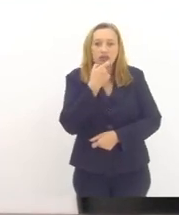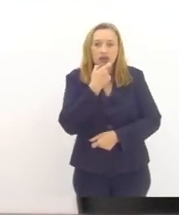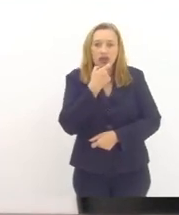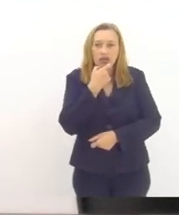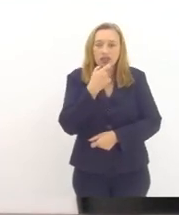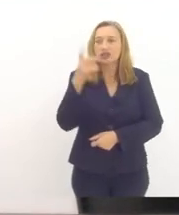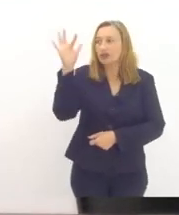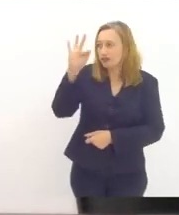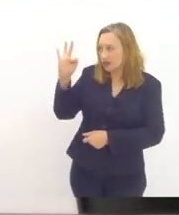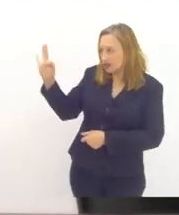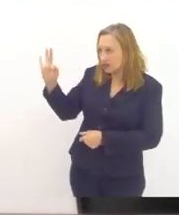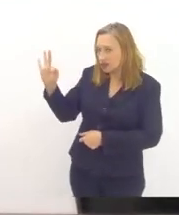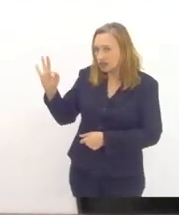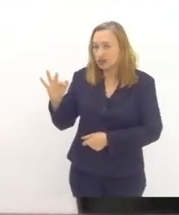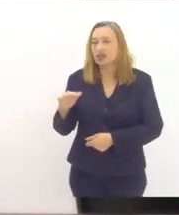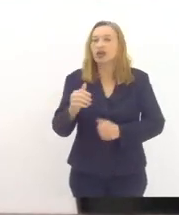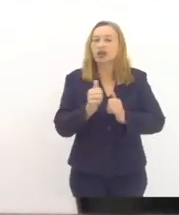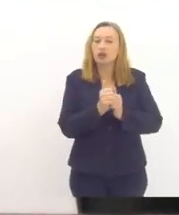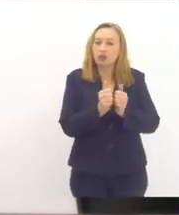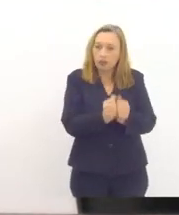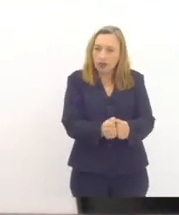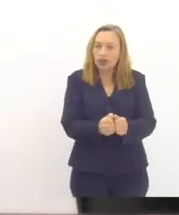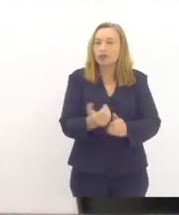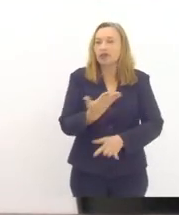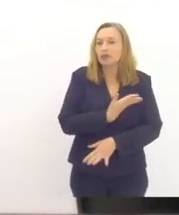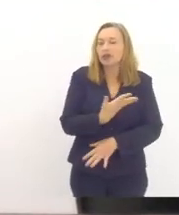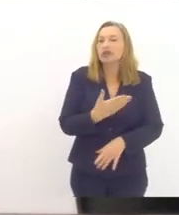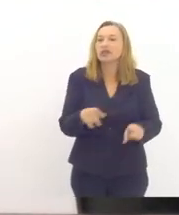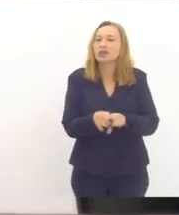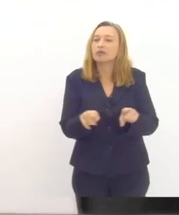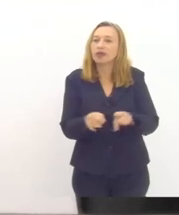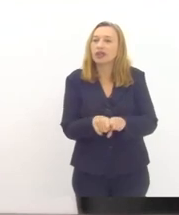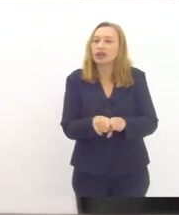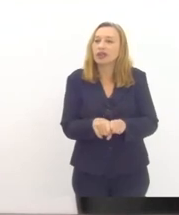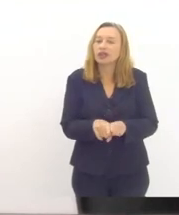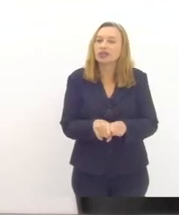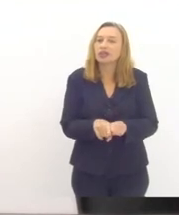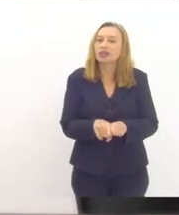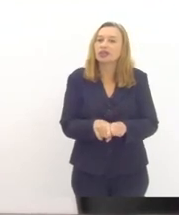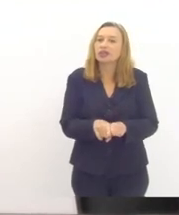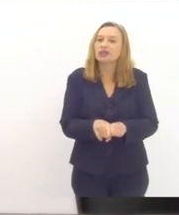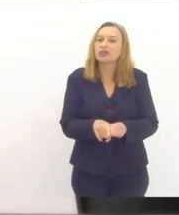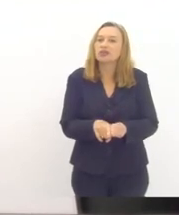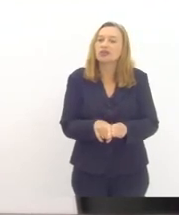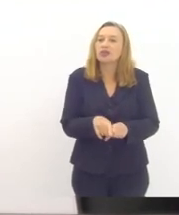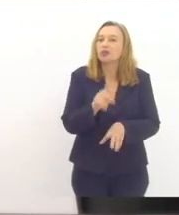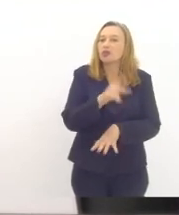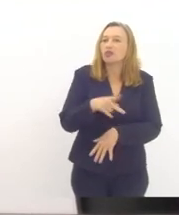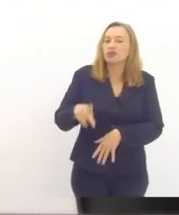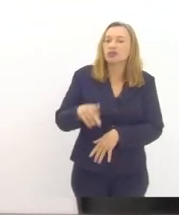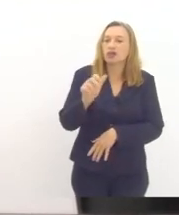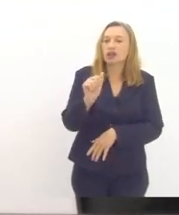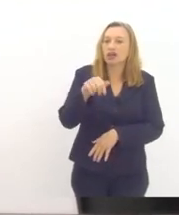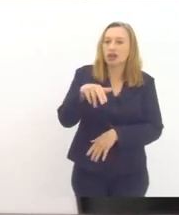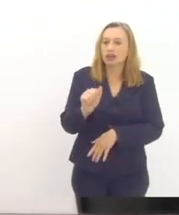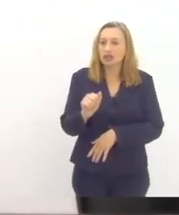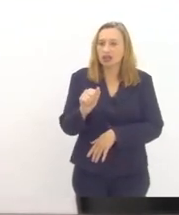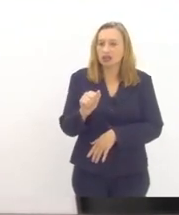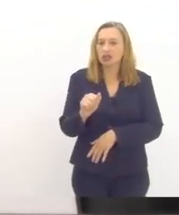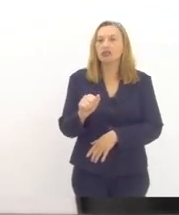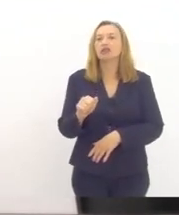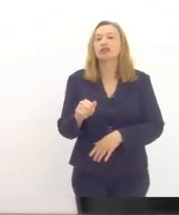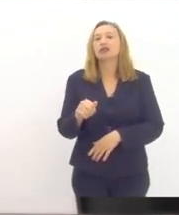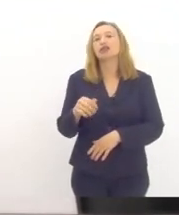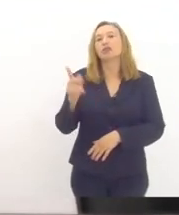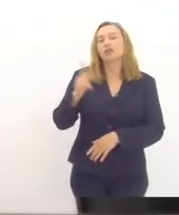e francês, acompanhada da minha colega também aqui à frente, a professora Ana Carolina, que é coordenadora de